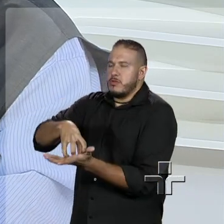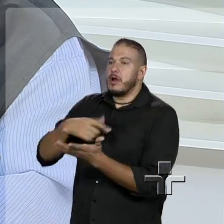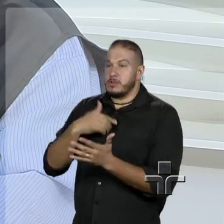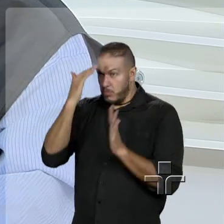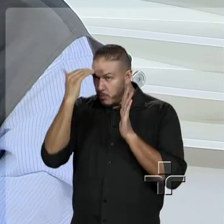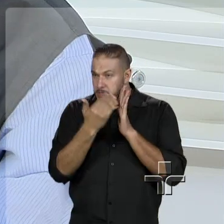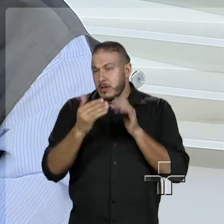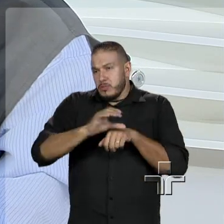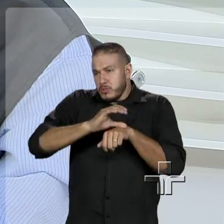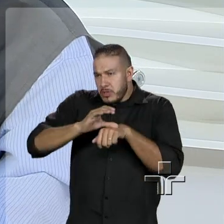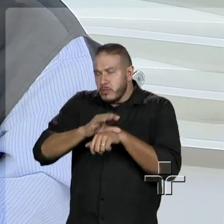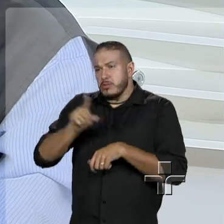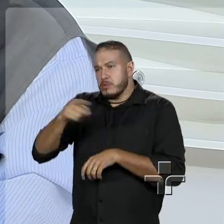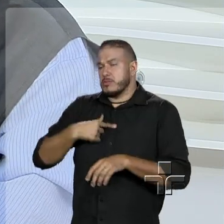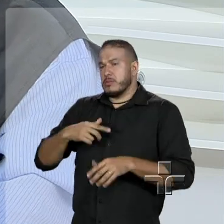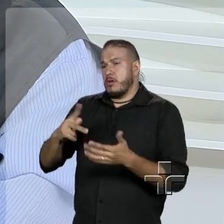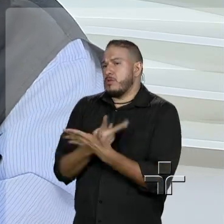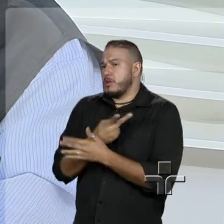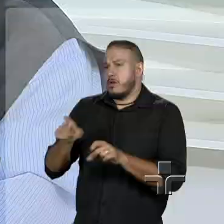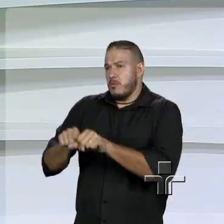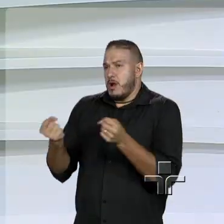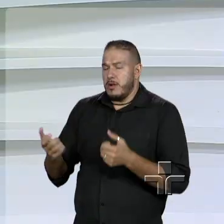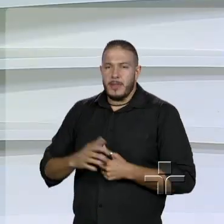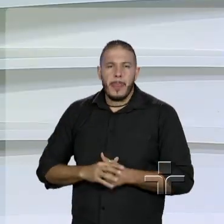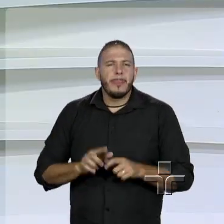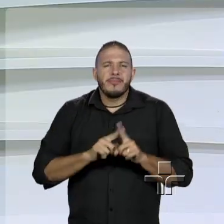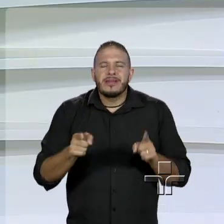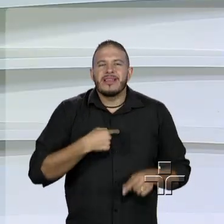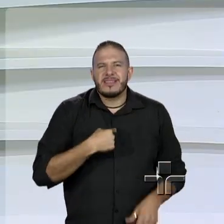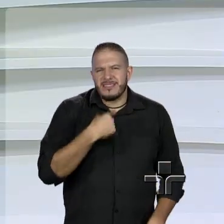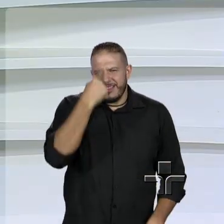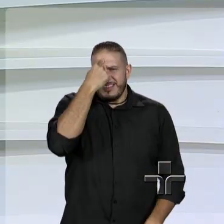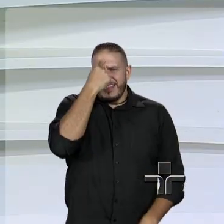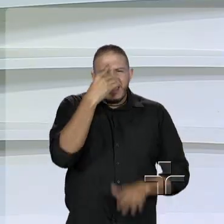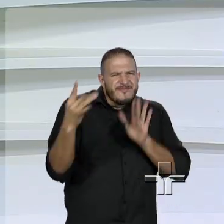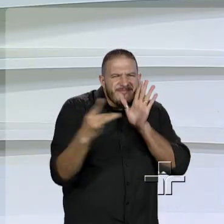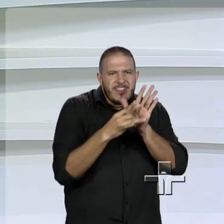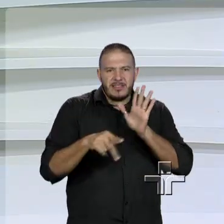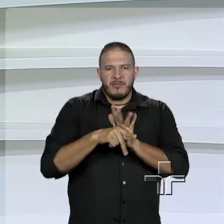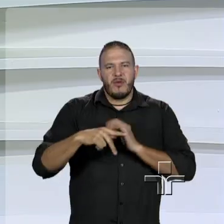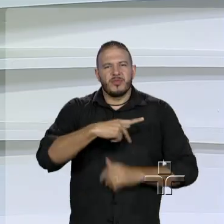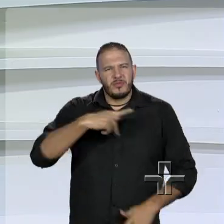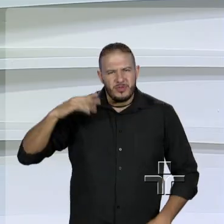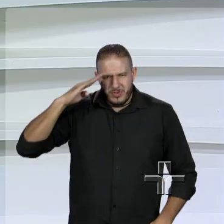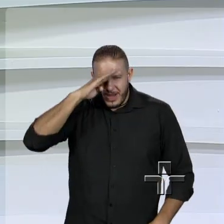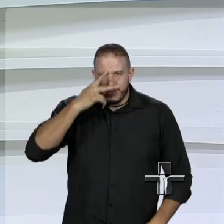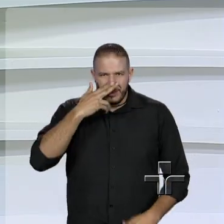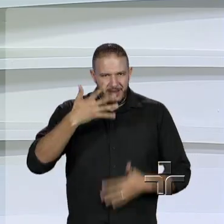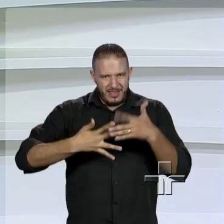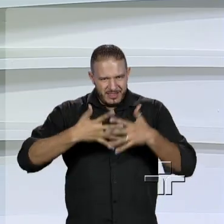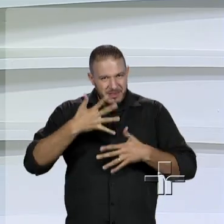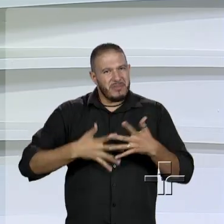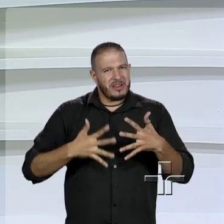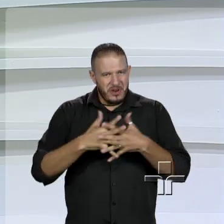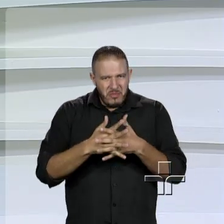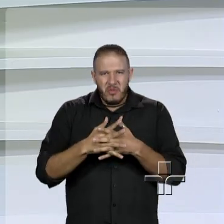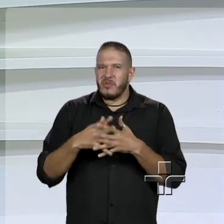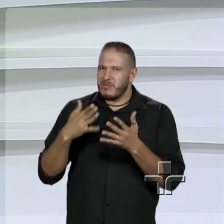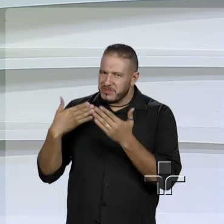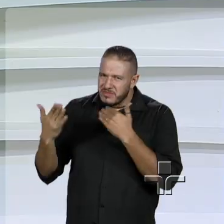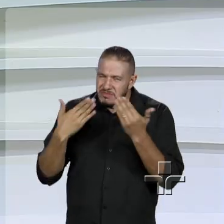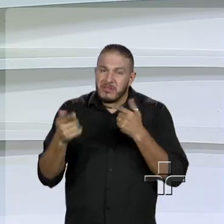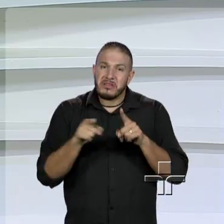Constituição. E foi o que aconteceu. Mas essas ideias fixas dele estão atrapalhando a interlocução, o diálogo, inclusive